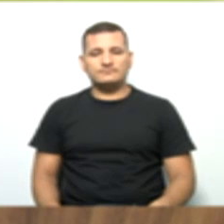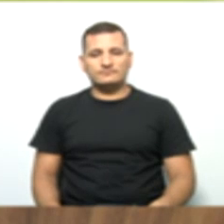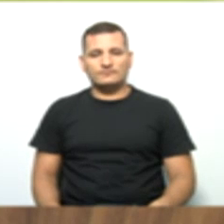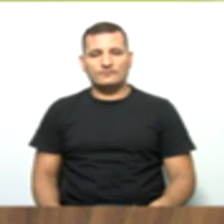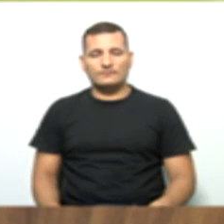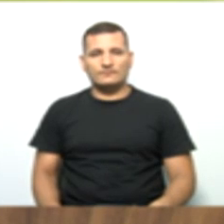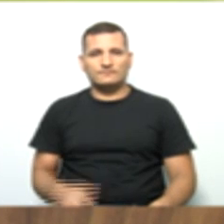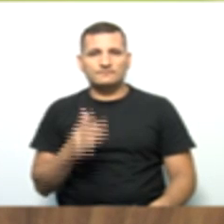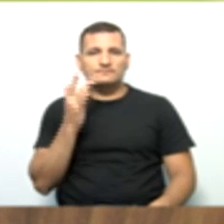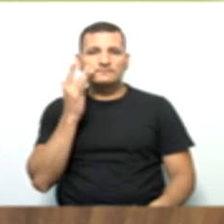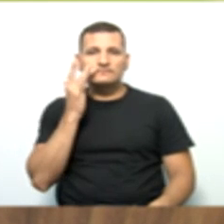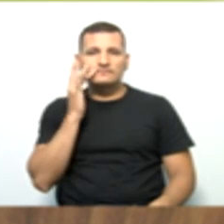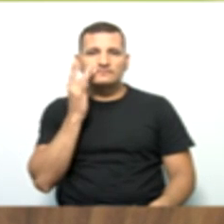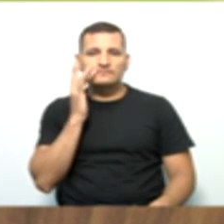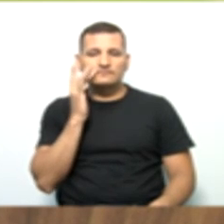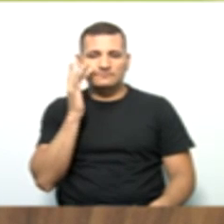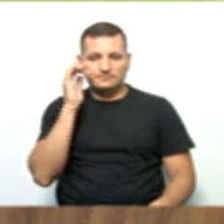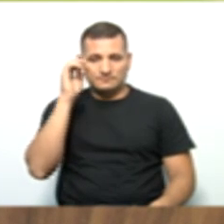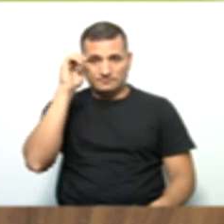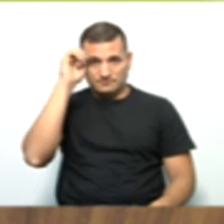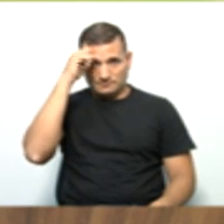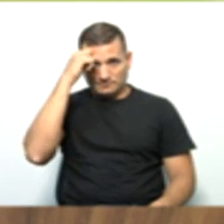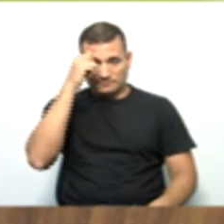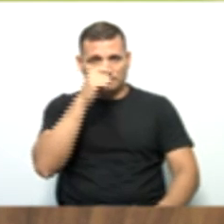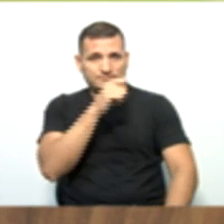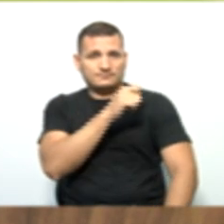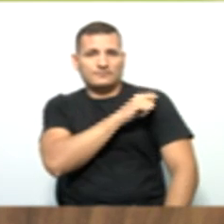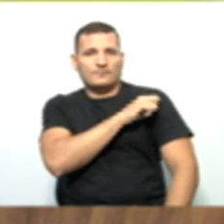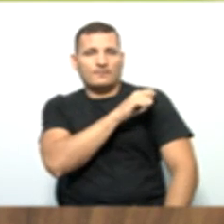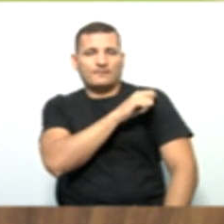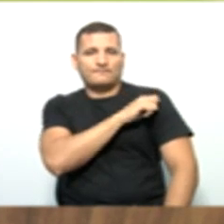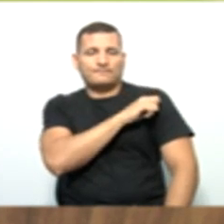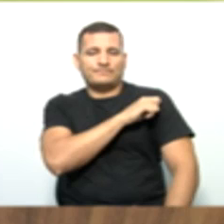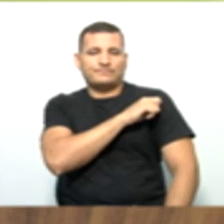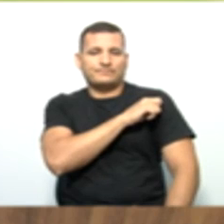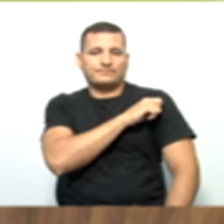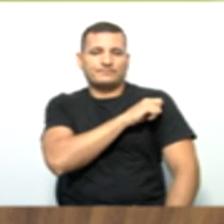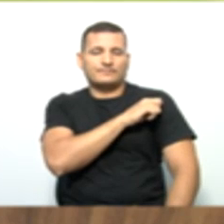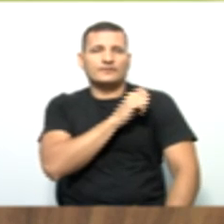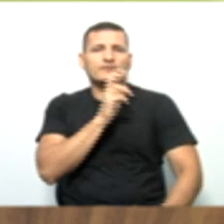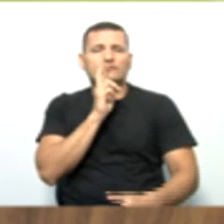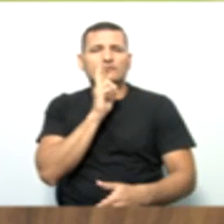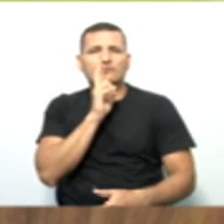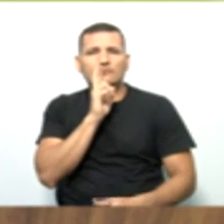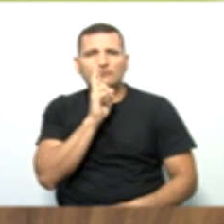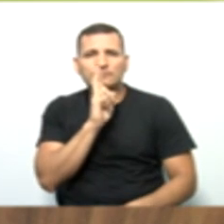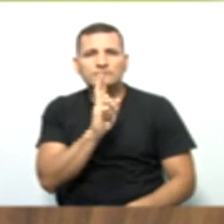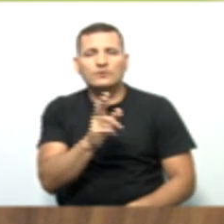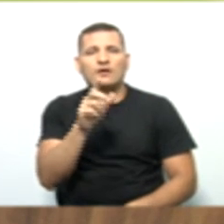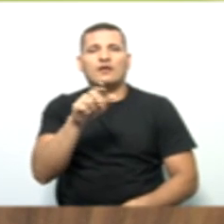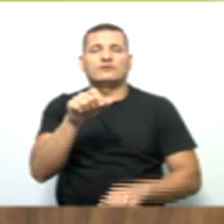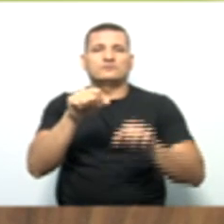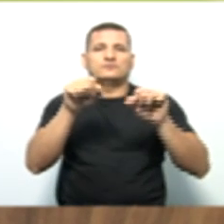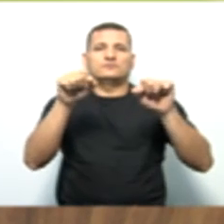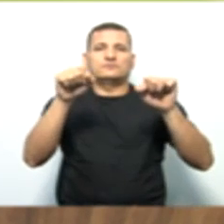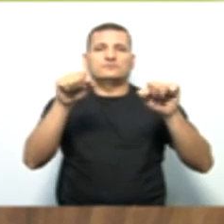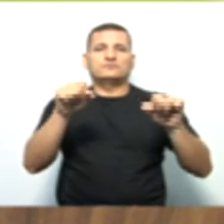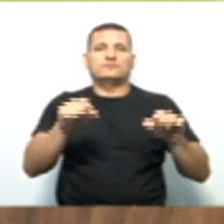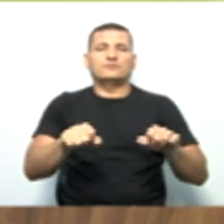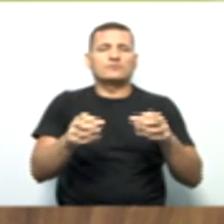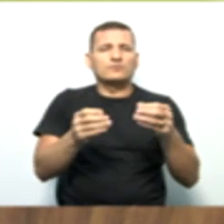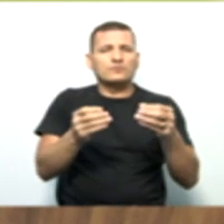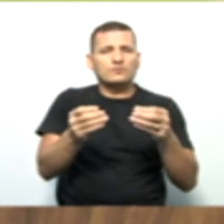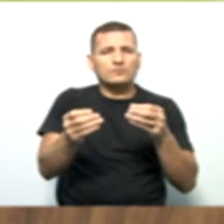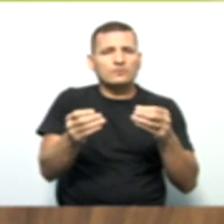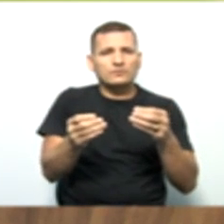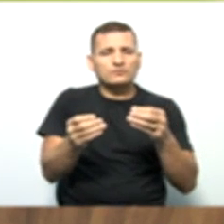Ouro Preto, a aluna Cassiane respondeu que é um sistema, uma forma que eu vou utilizar para promover e realizar